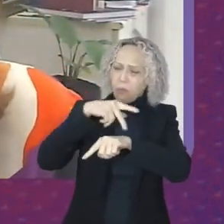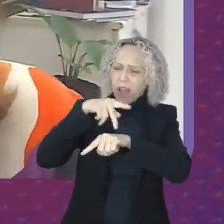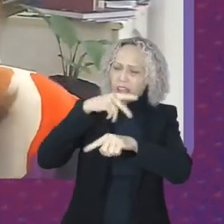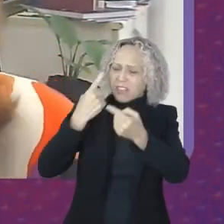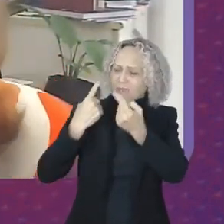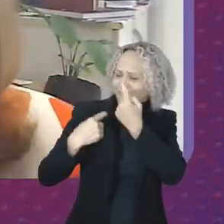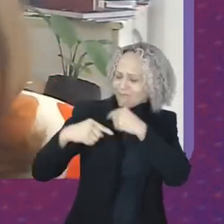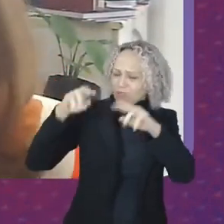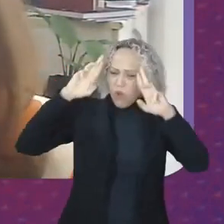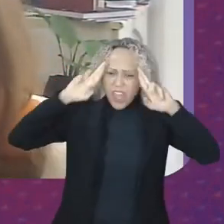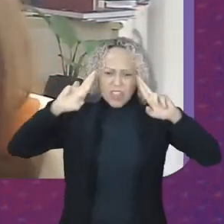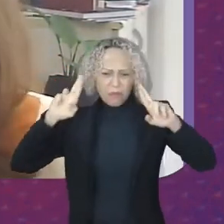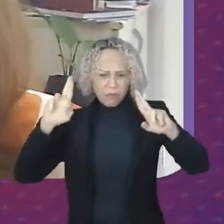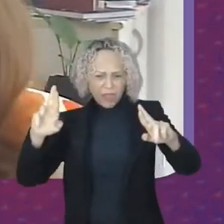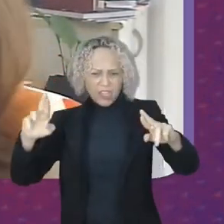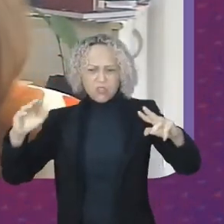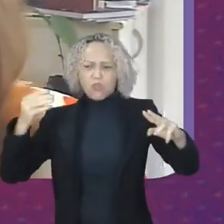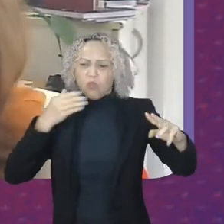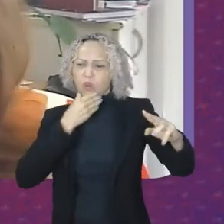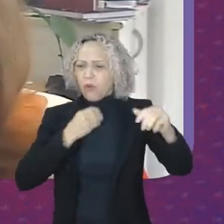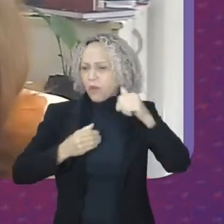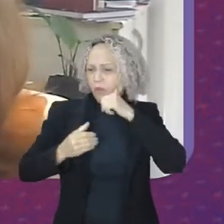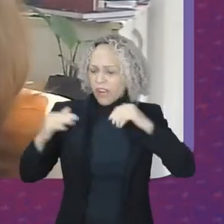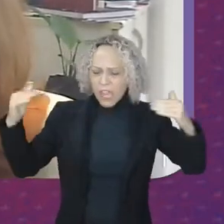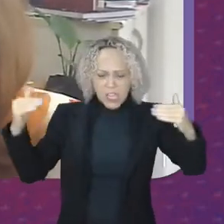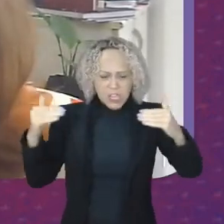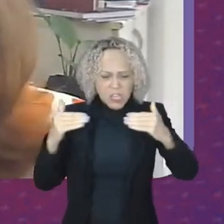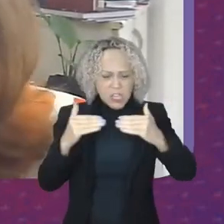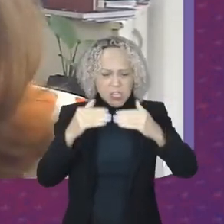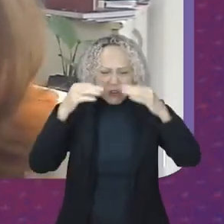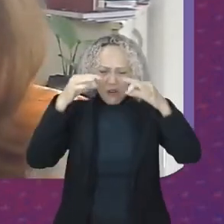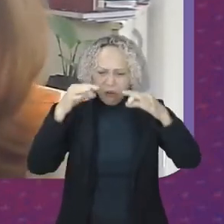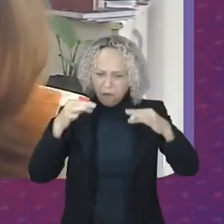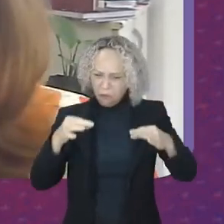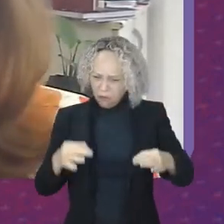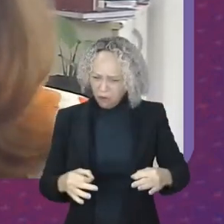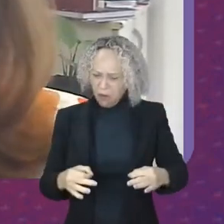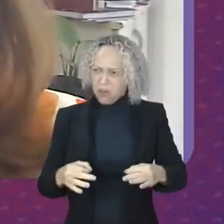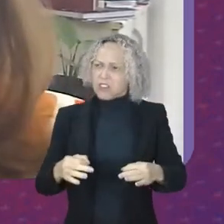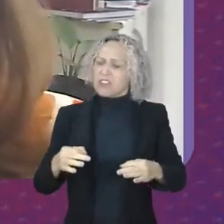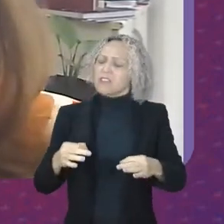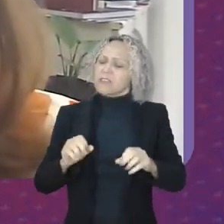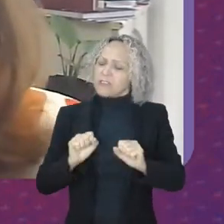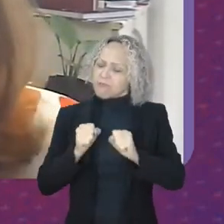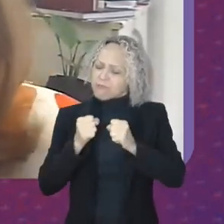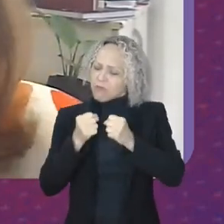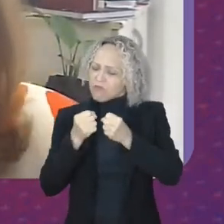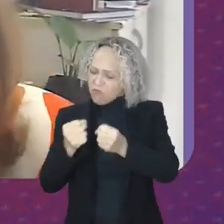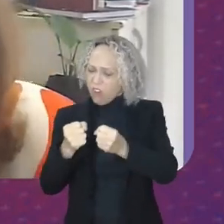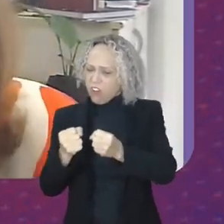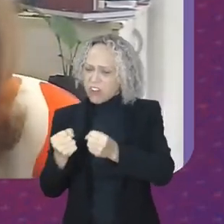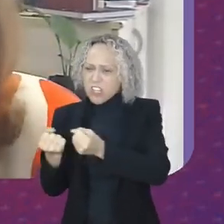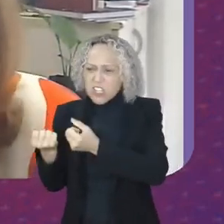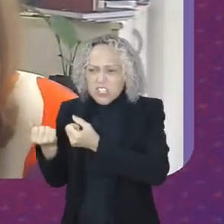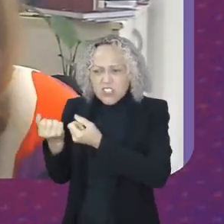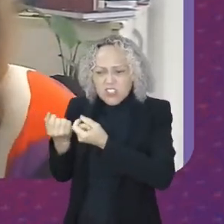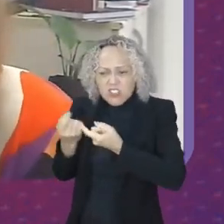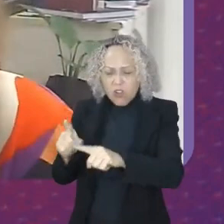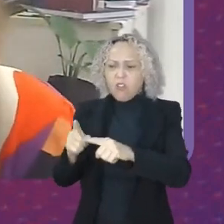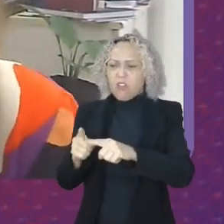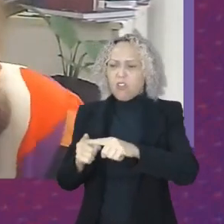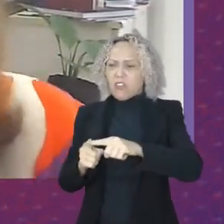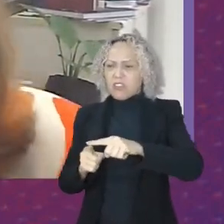poder e fazer um enfrentamento bastante forte contra a misoginia, que ainda é